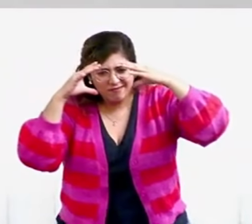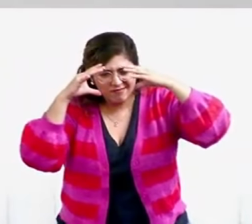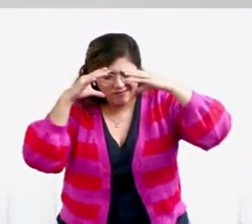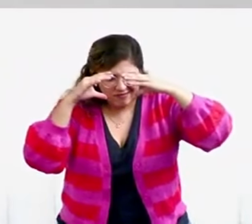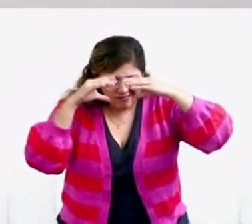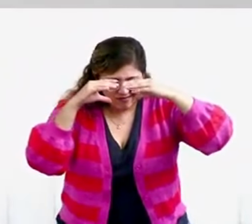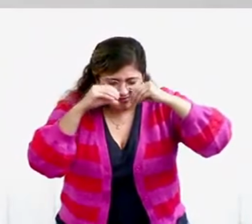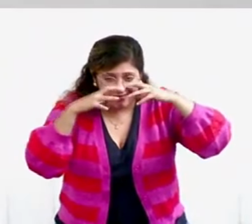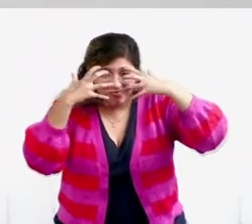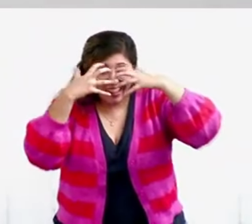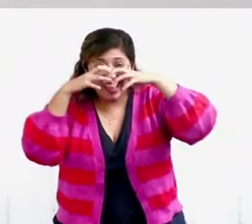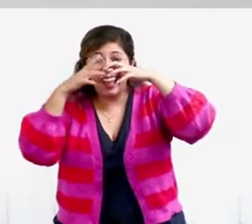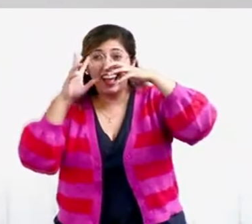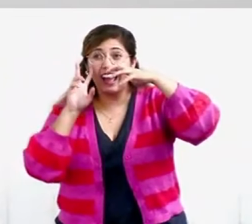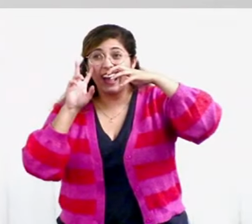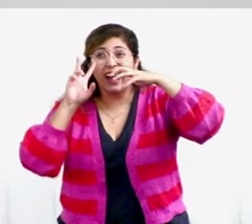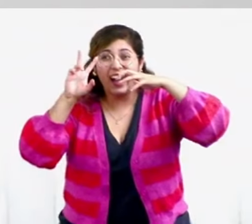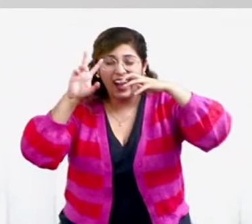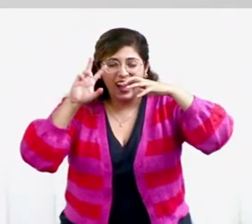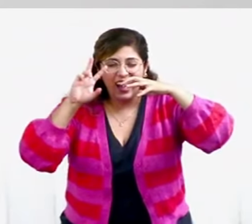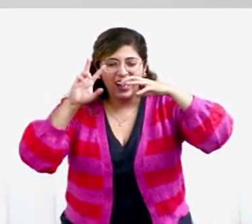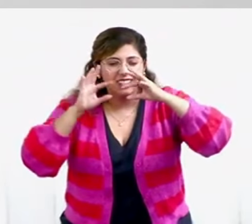voltados para a vaidade.